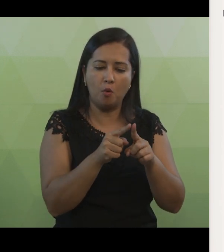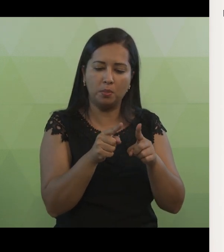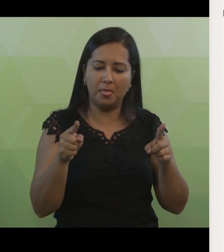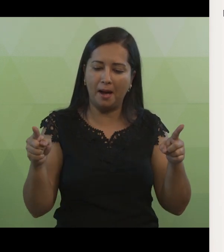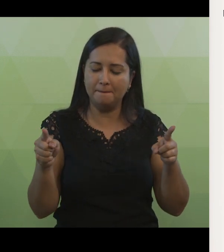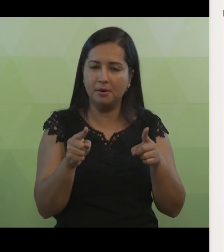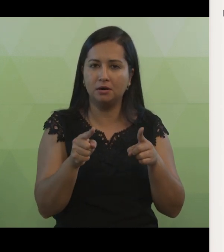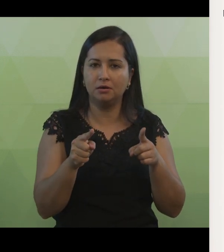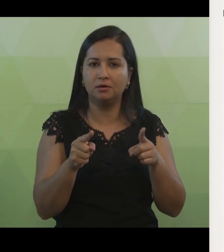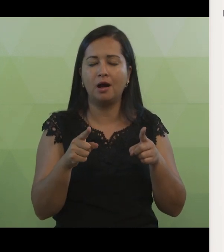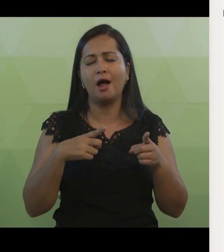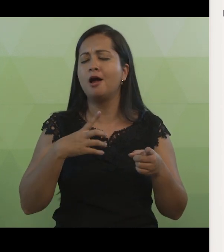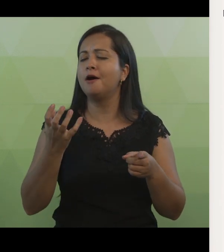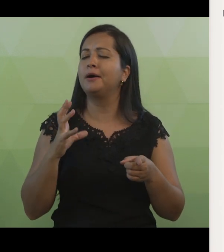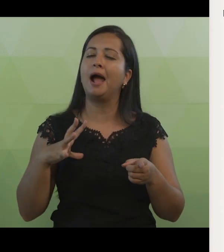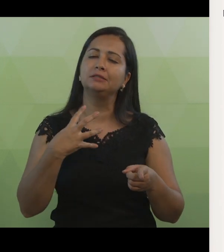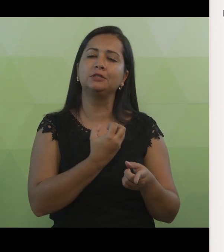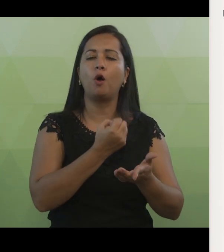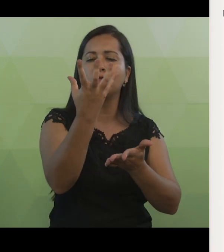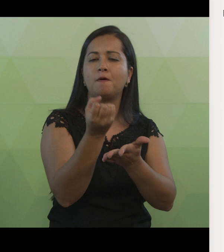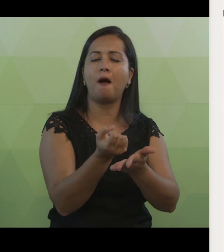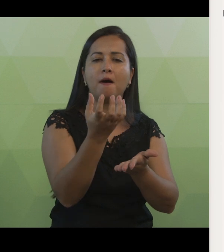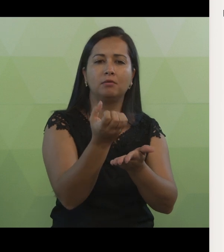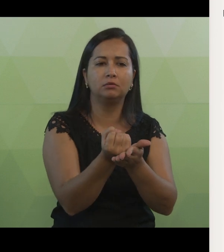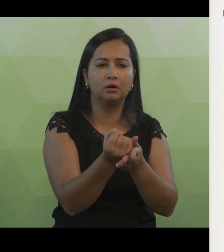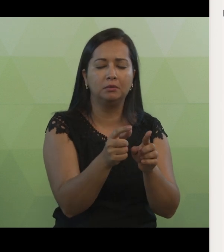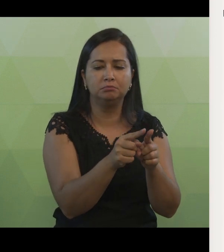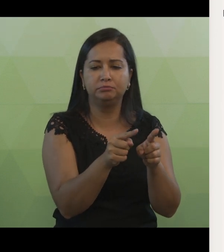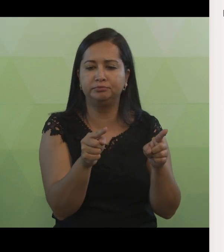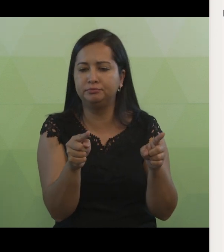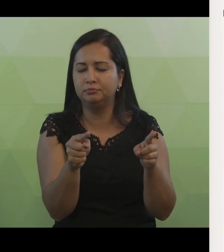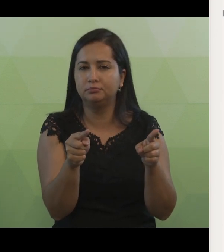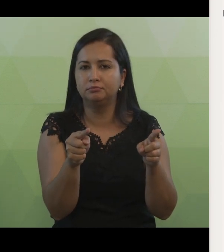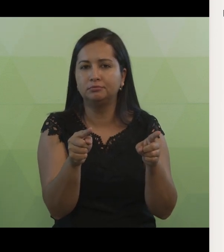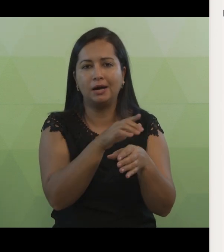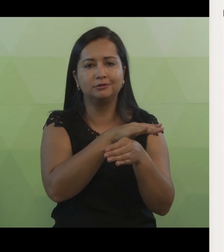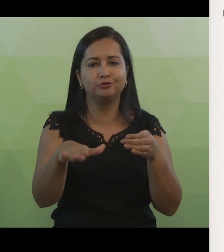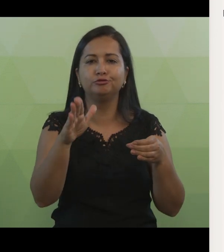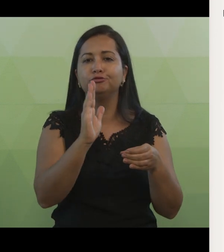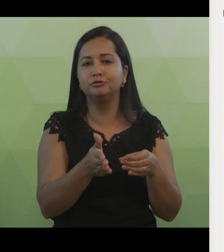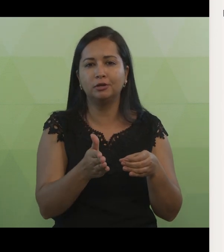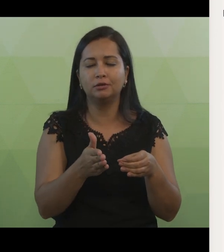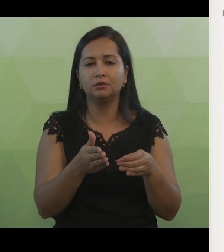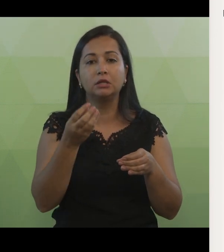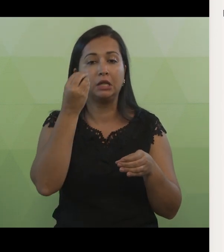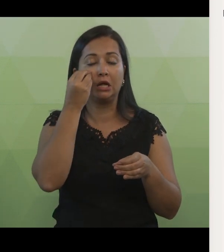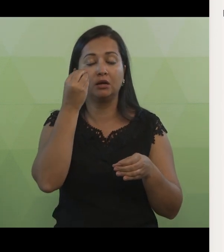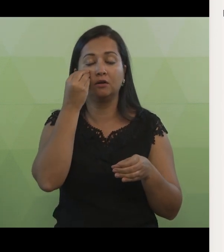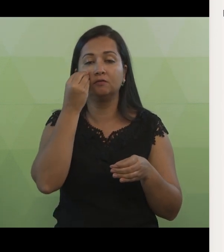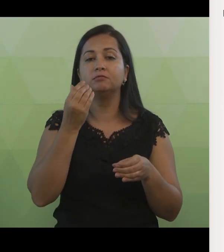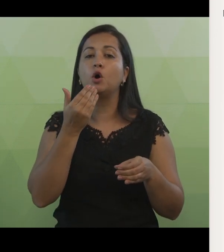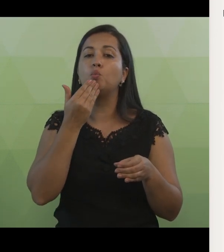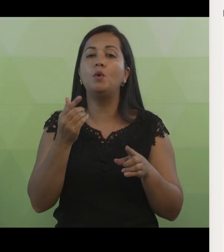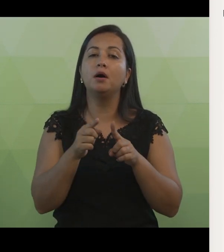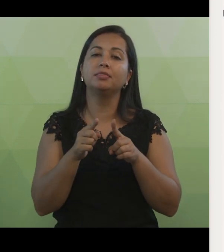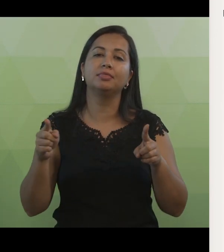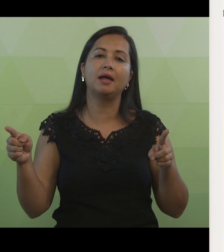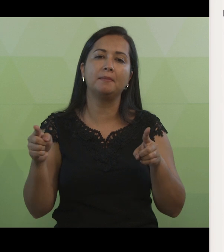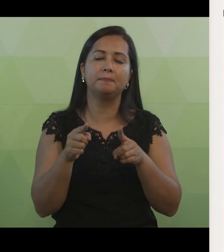tamanho, e implementar na aplicação as funções de controle para garantir e checar o tamanho do arquivo postado.